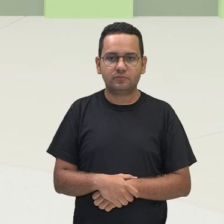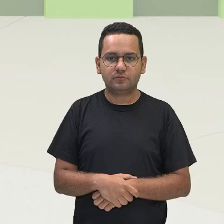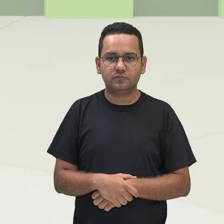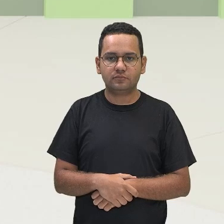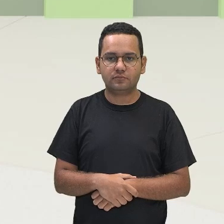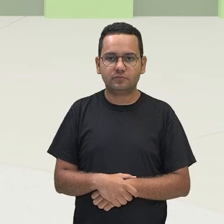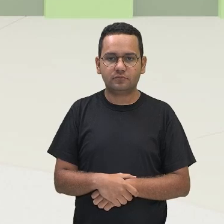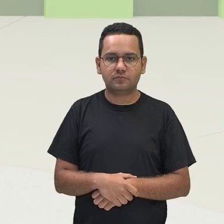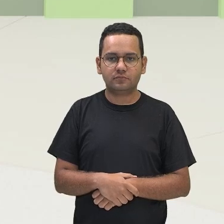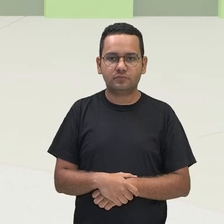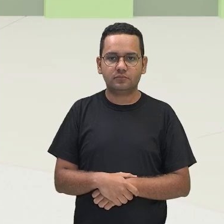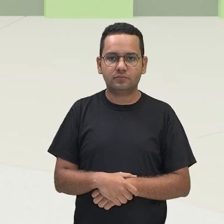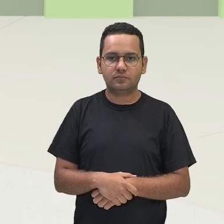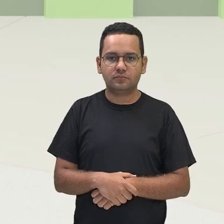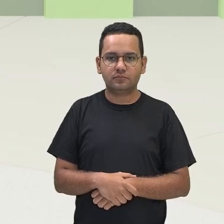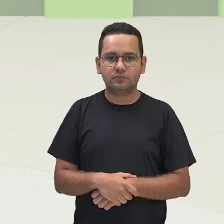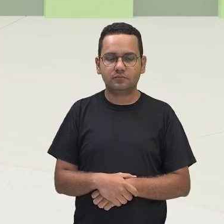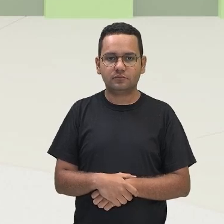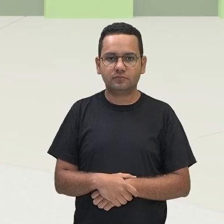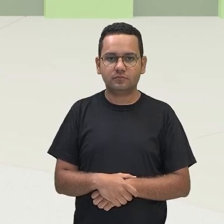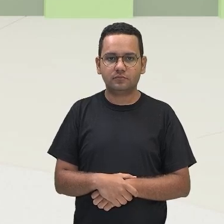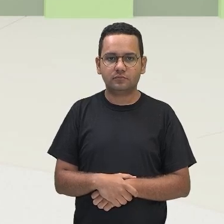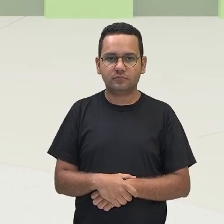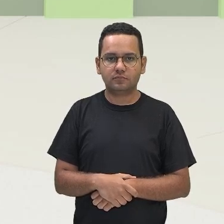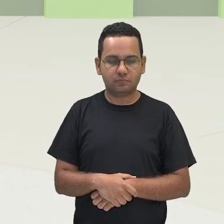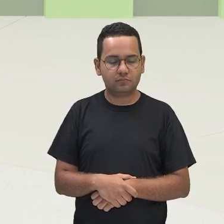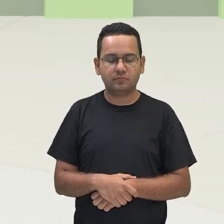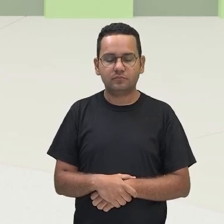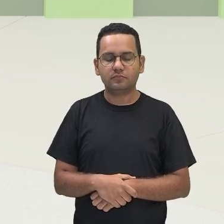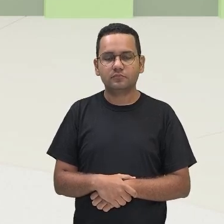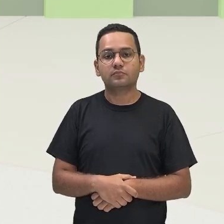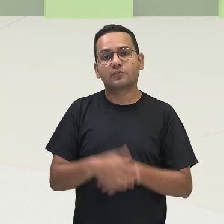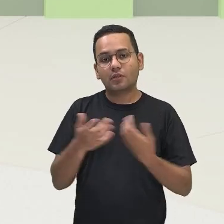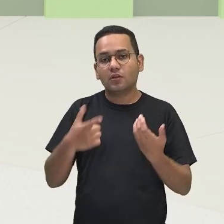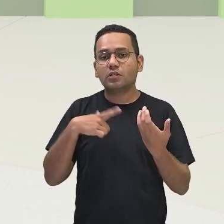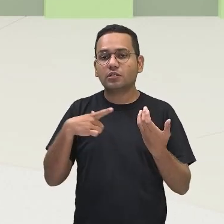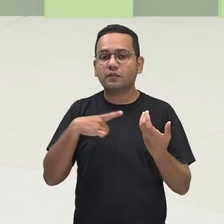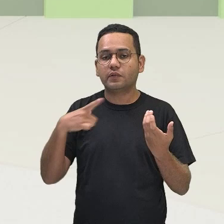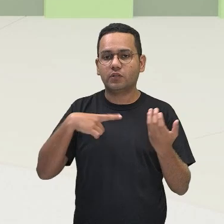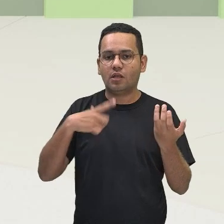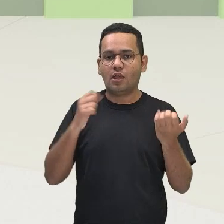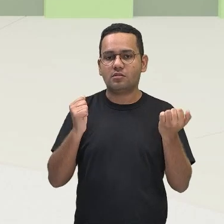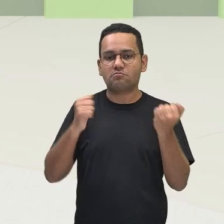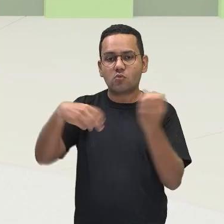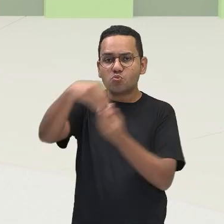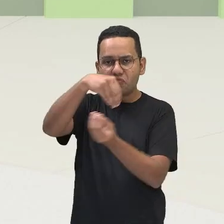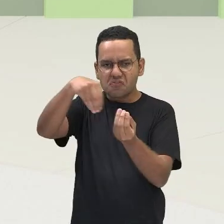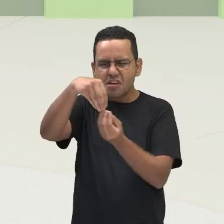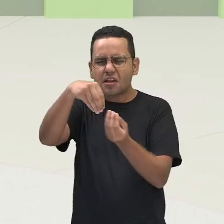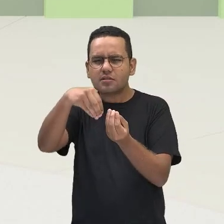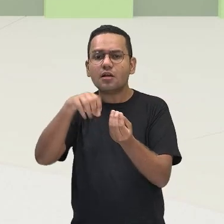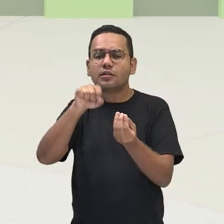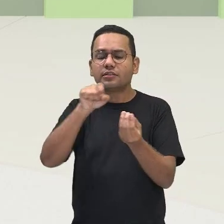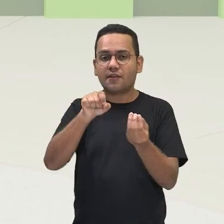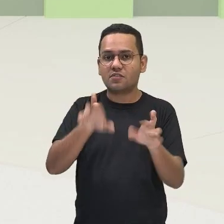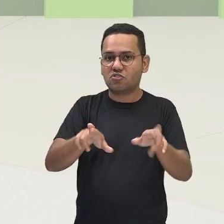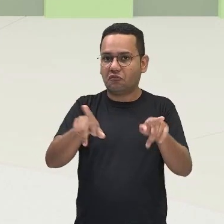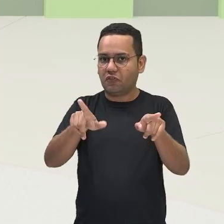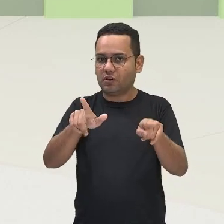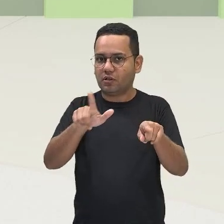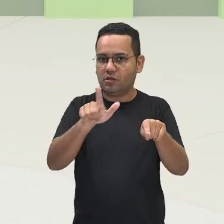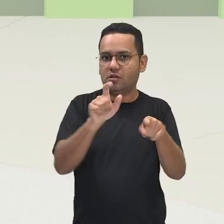duas características dessas plantas, tá? Então, ele cruzou aí duas variedades, uma verde e